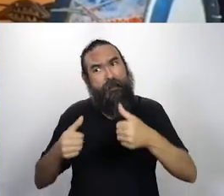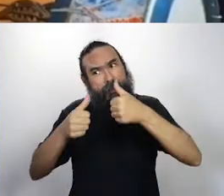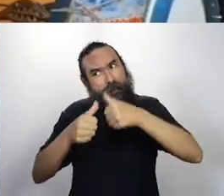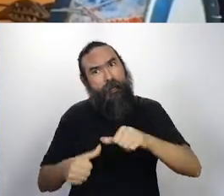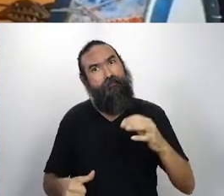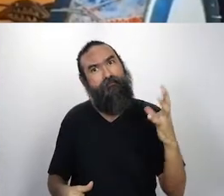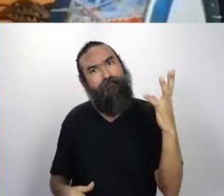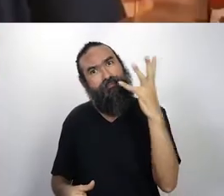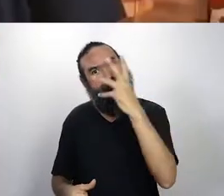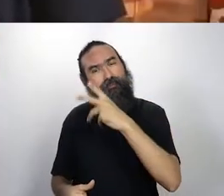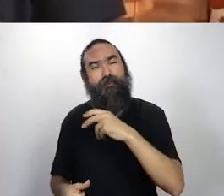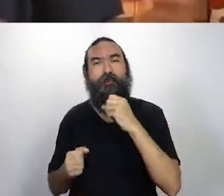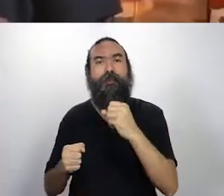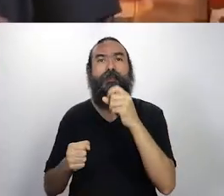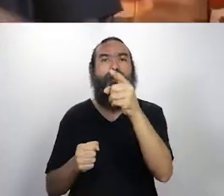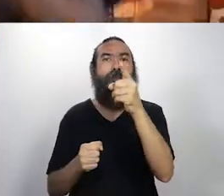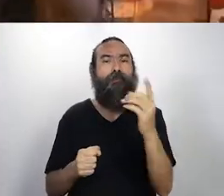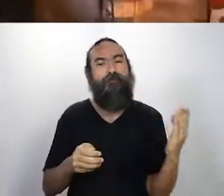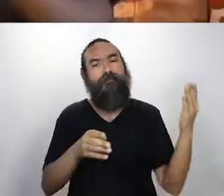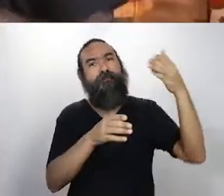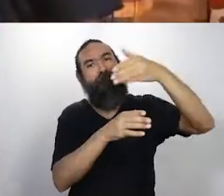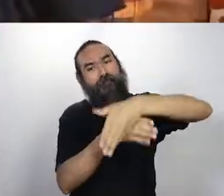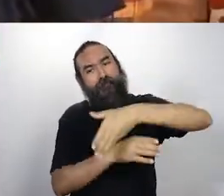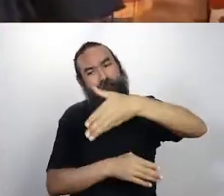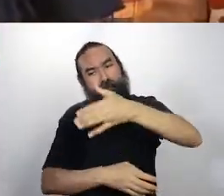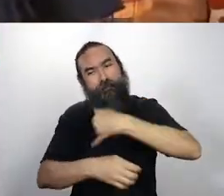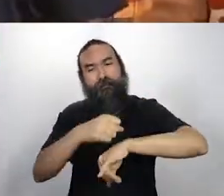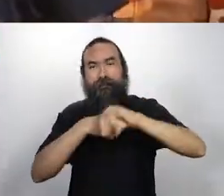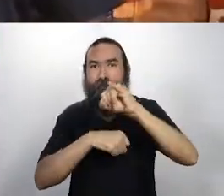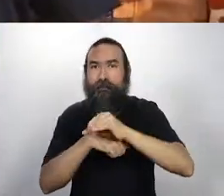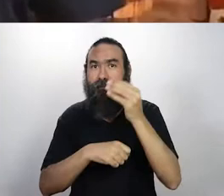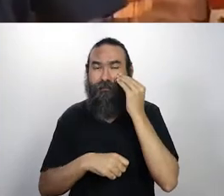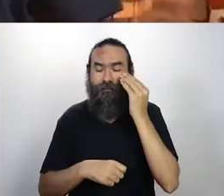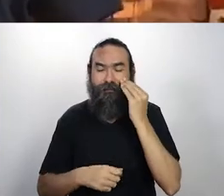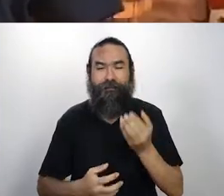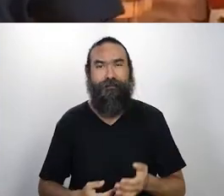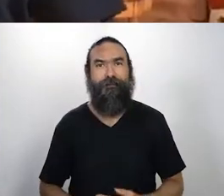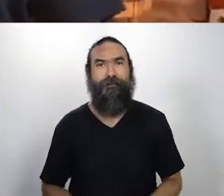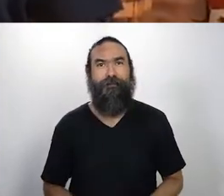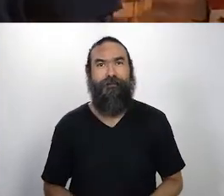com a gente o Império Calunga. É isso aí. Então, roda o VT para nós, Cris.